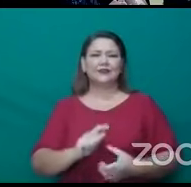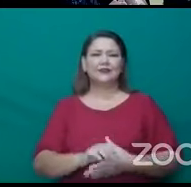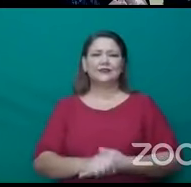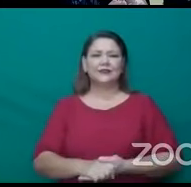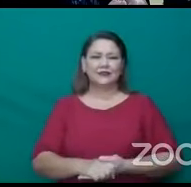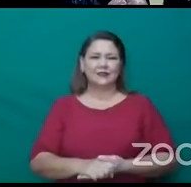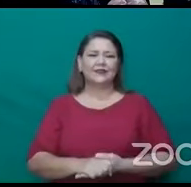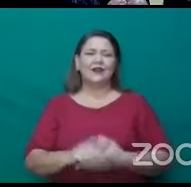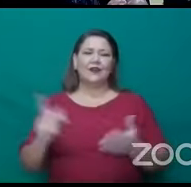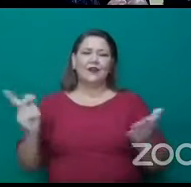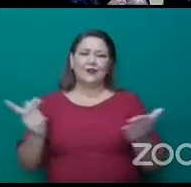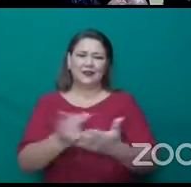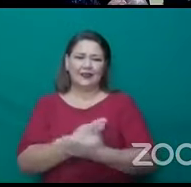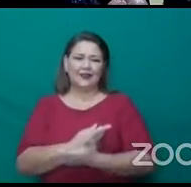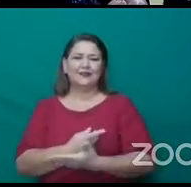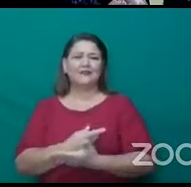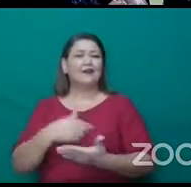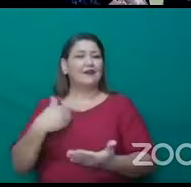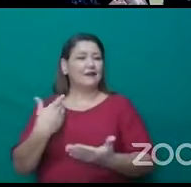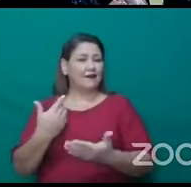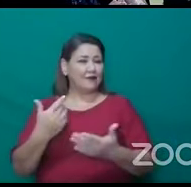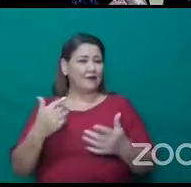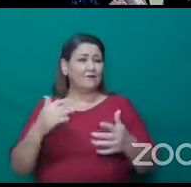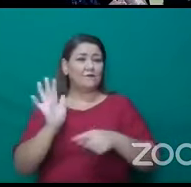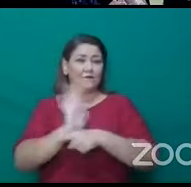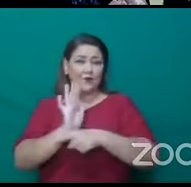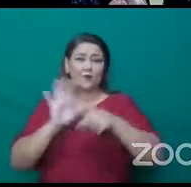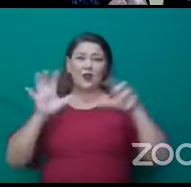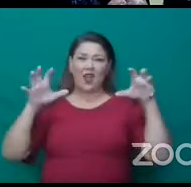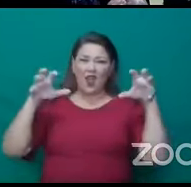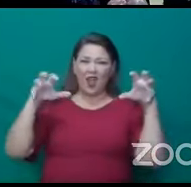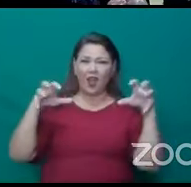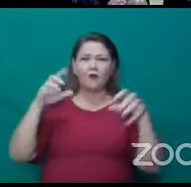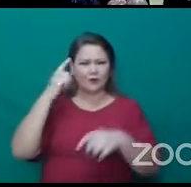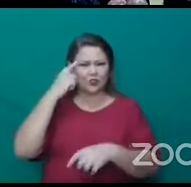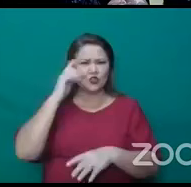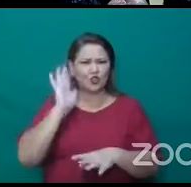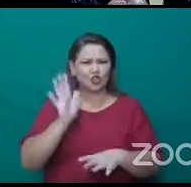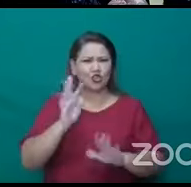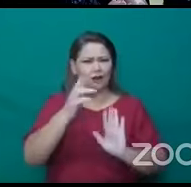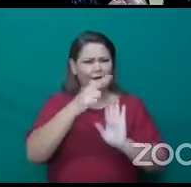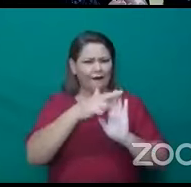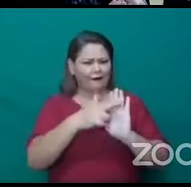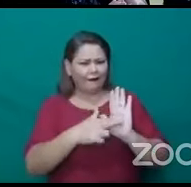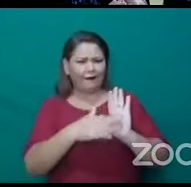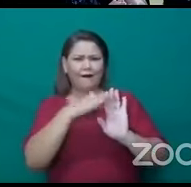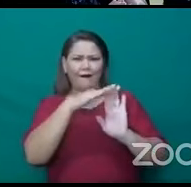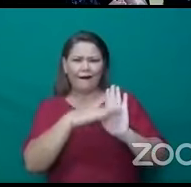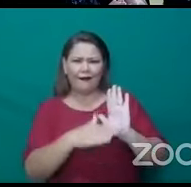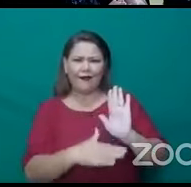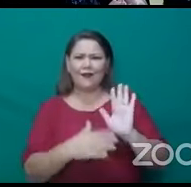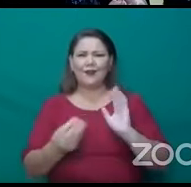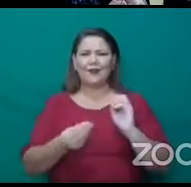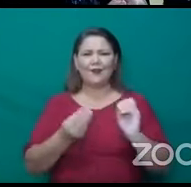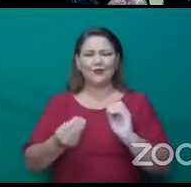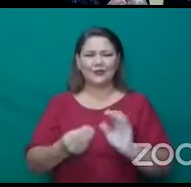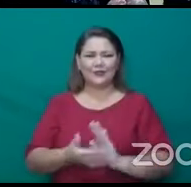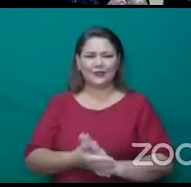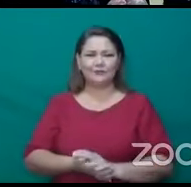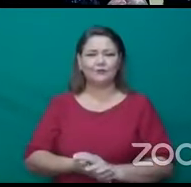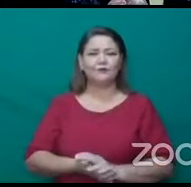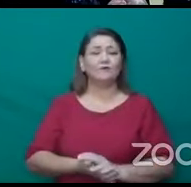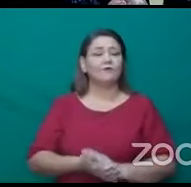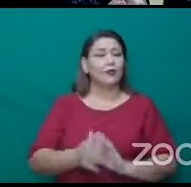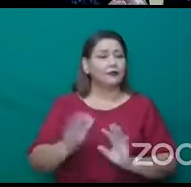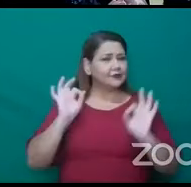geralmente acontece nos filmes de terror. Isso também foi pensado na hora do roteiro? Como é que você imaginou Nossa, isso? com certeza, assim, principalmente quando eu estava